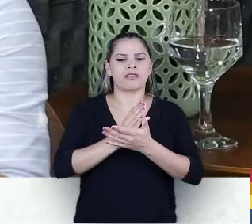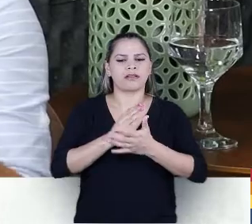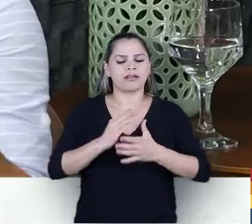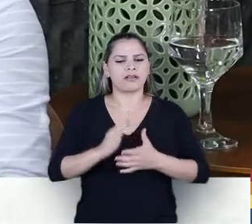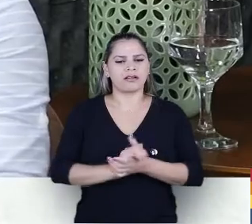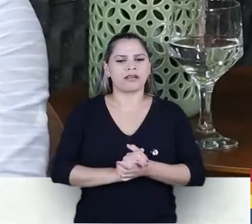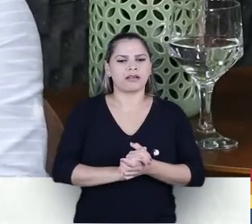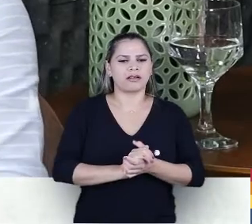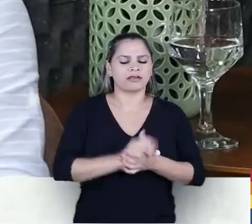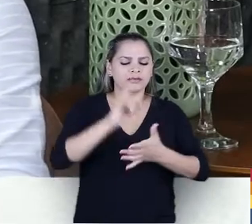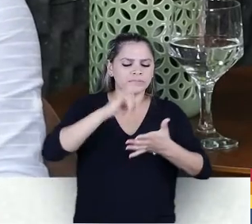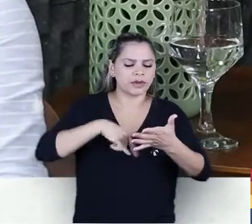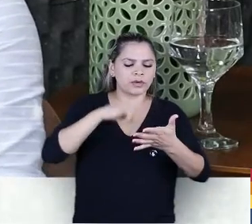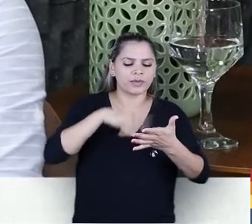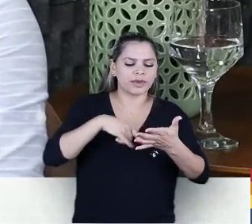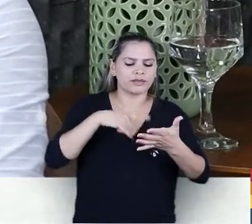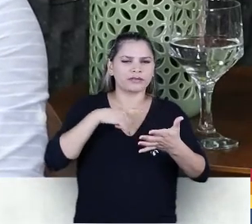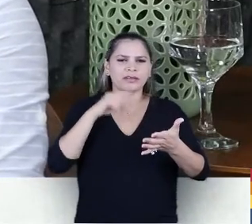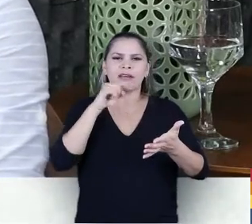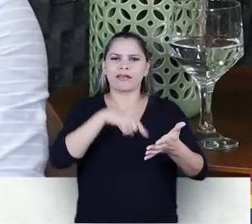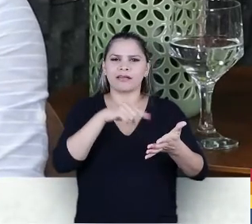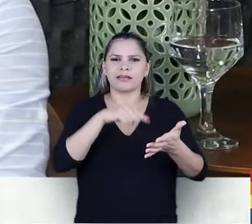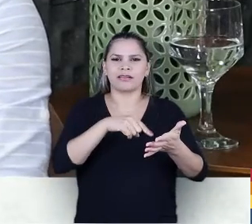fusão, a transdisciplinaridade.